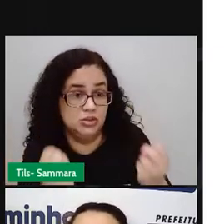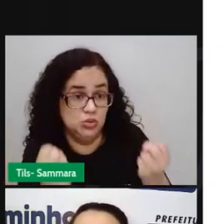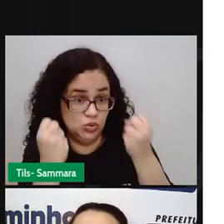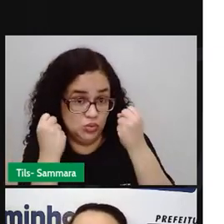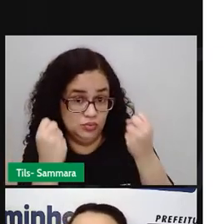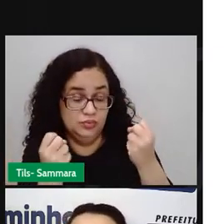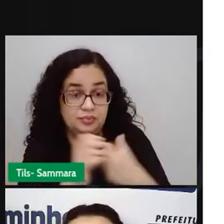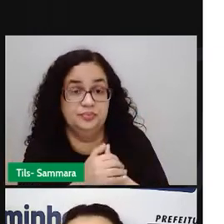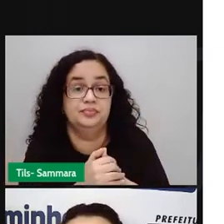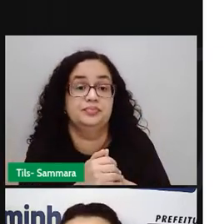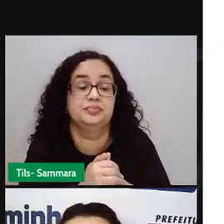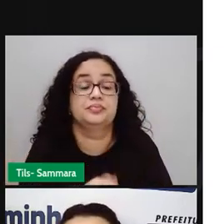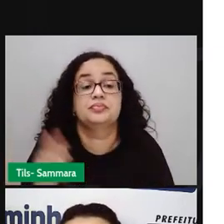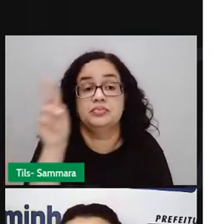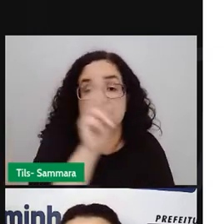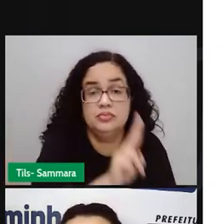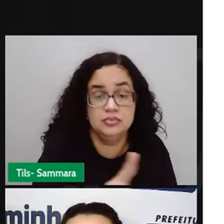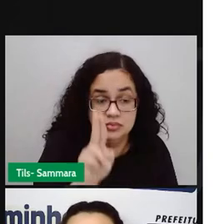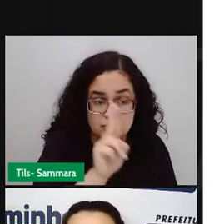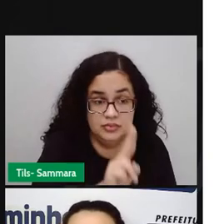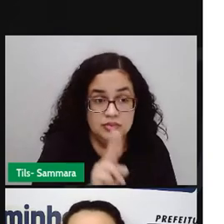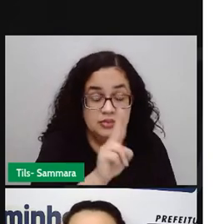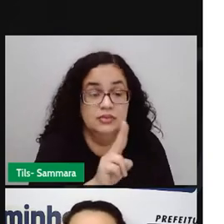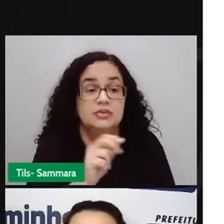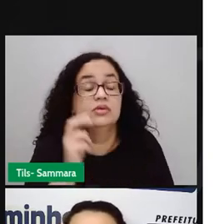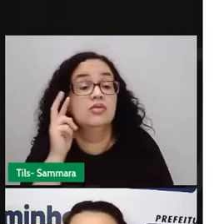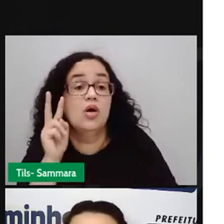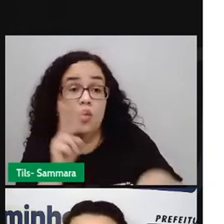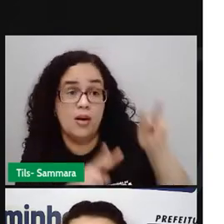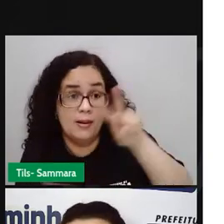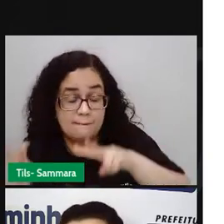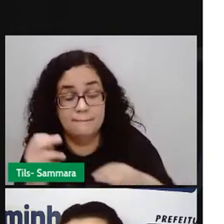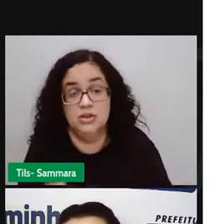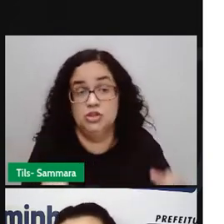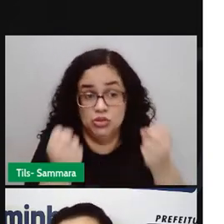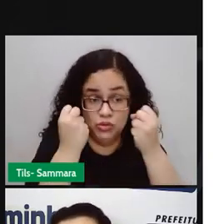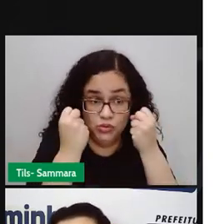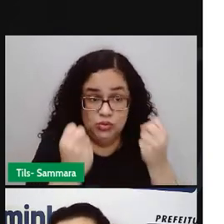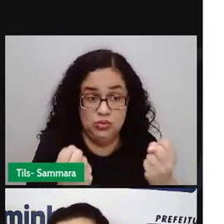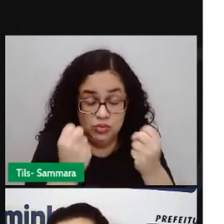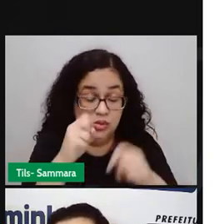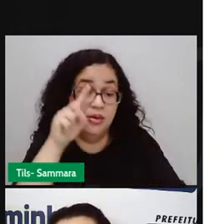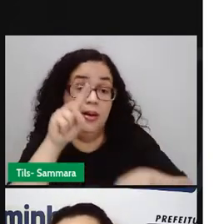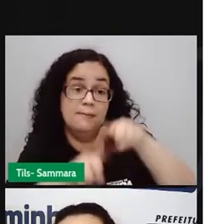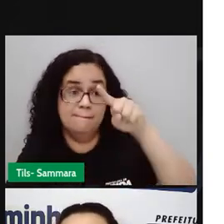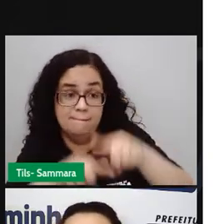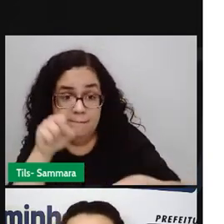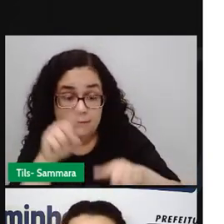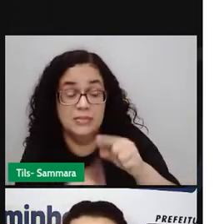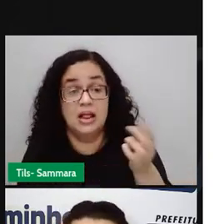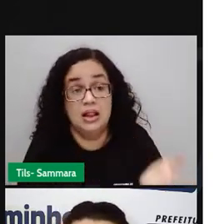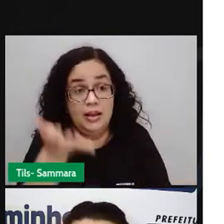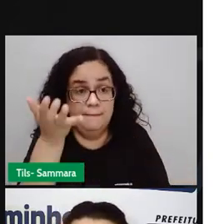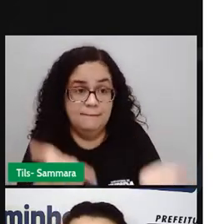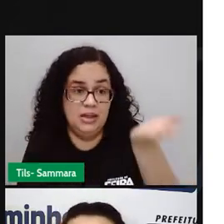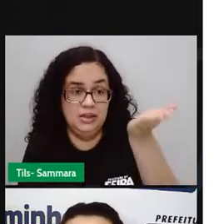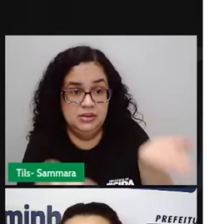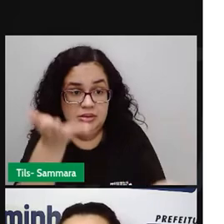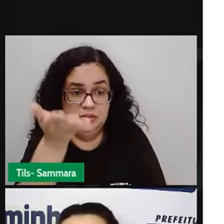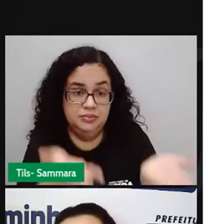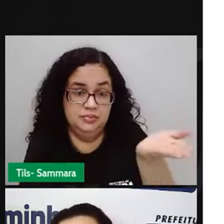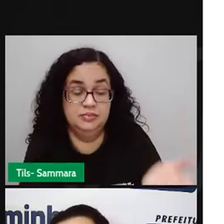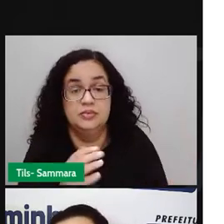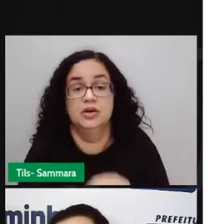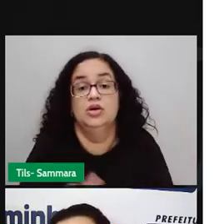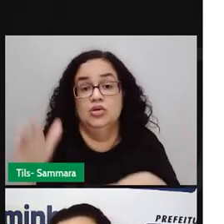dos instrumentos aí utilizado, né, para a gente observar o peso de um determinado material é a balança. E